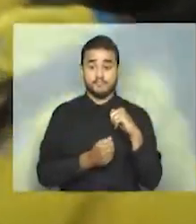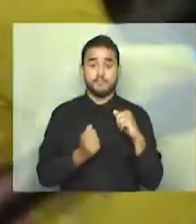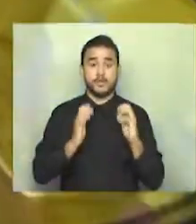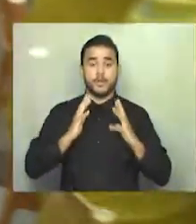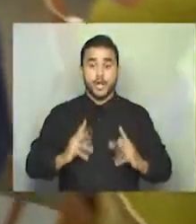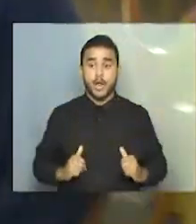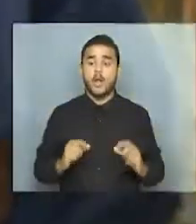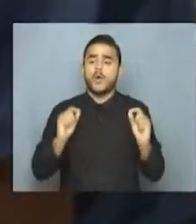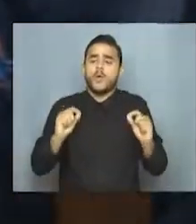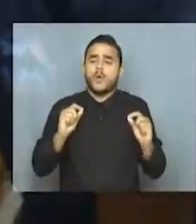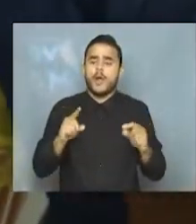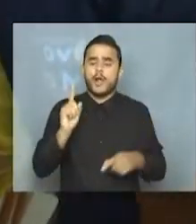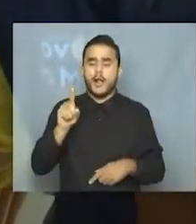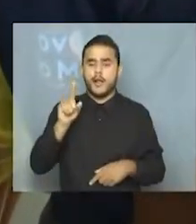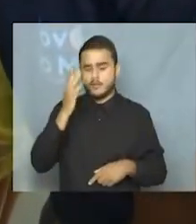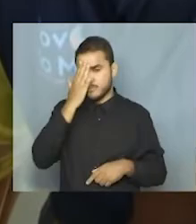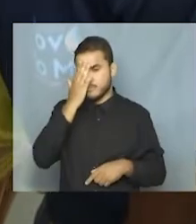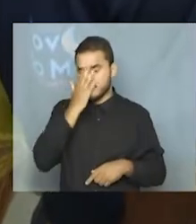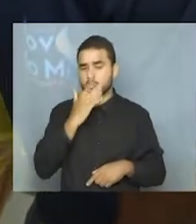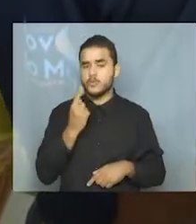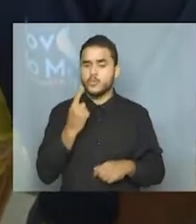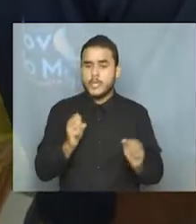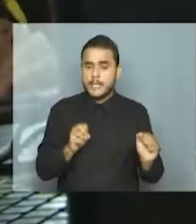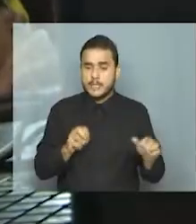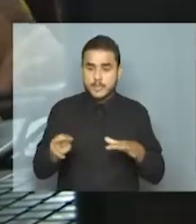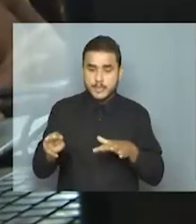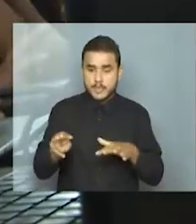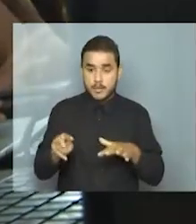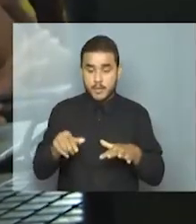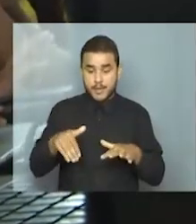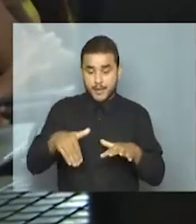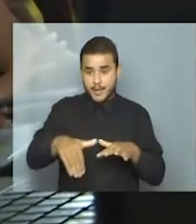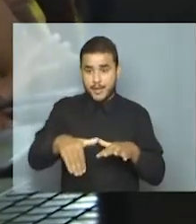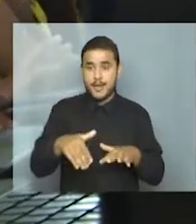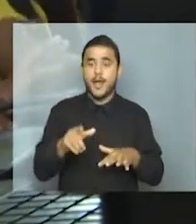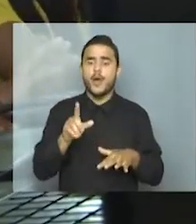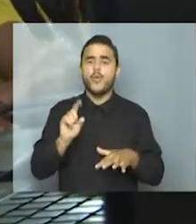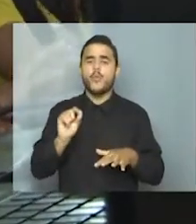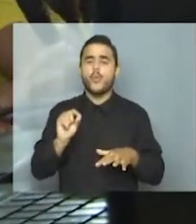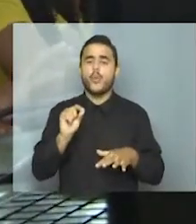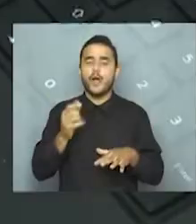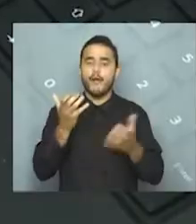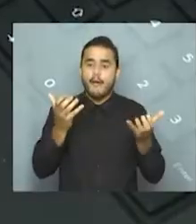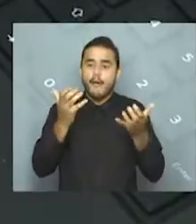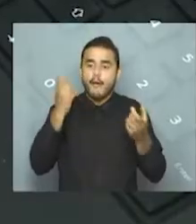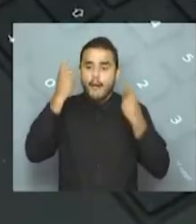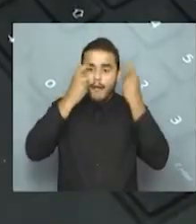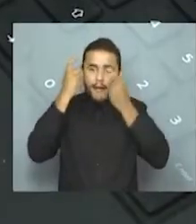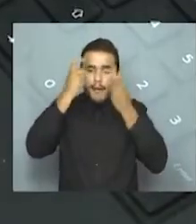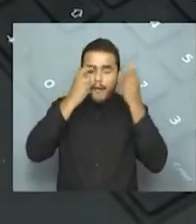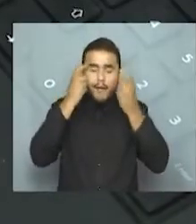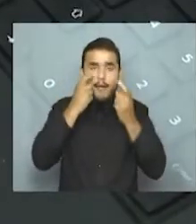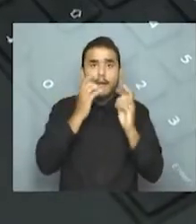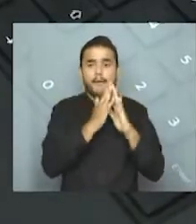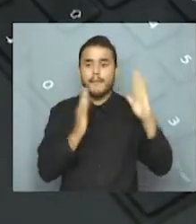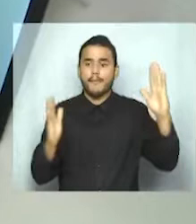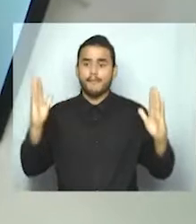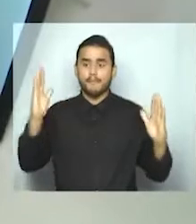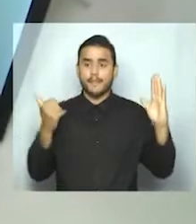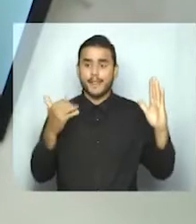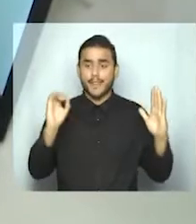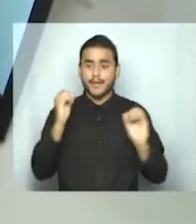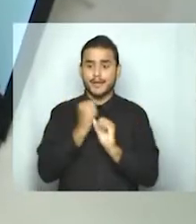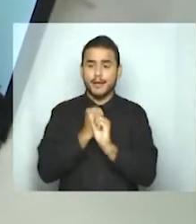está realizando a ação Uma Semana para uma Década. O ponto alto da iniciativa vai acontecer no próximo sábado, quando uma